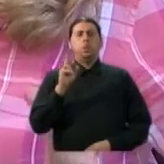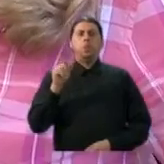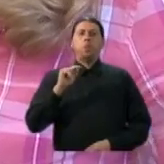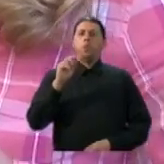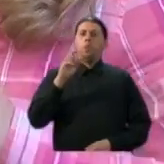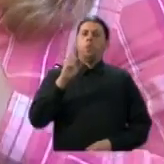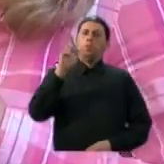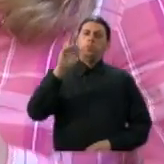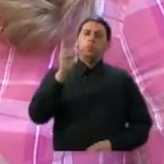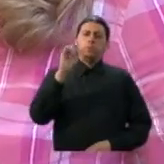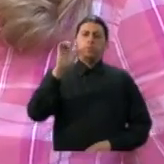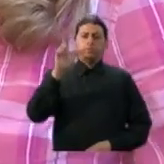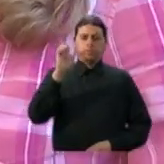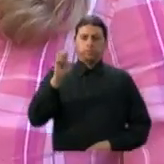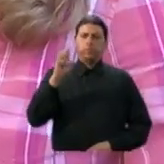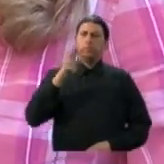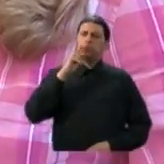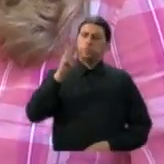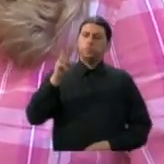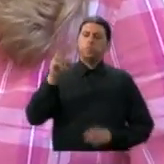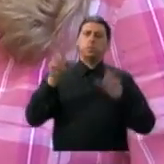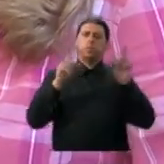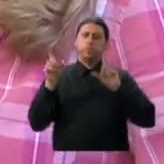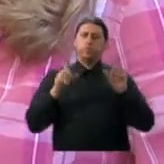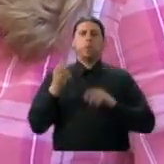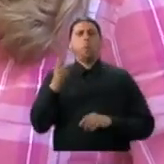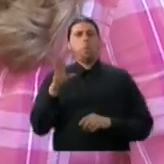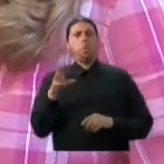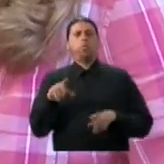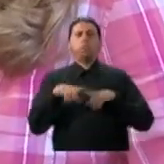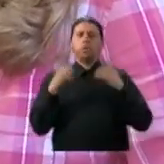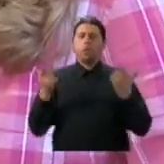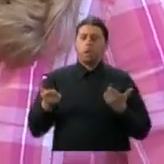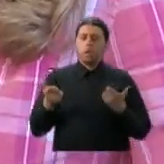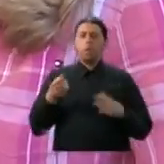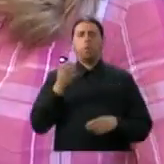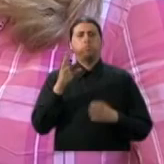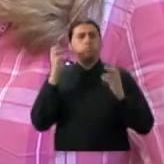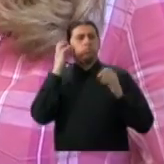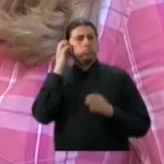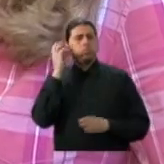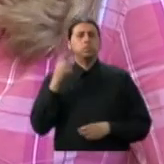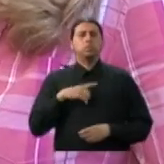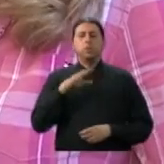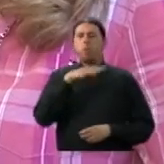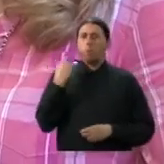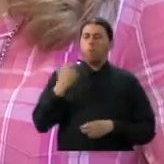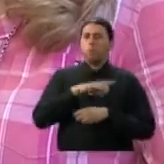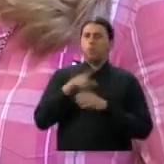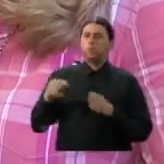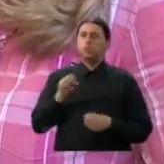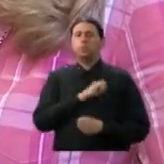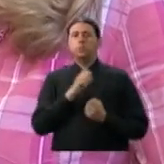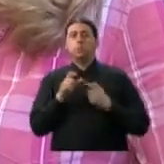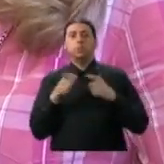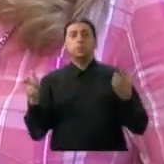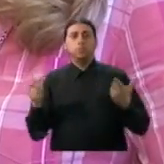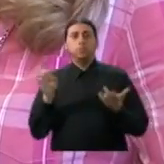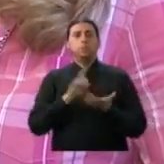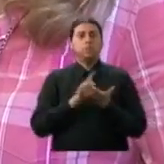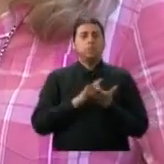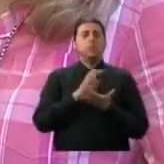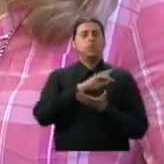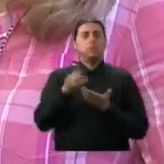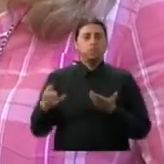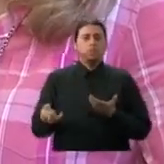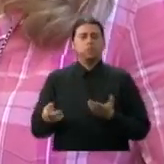de boletins e disponibilizados para a imprensa como matéria, né, de mortes ou de um número muito grande de casos,